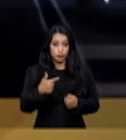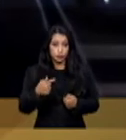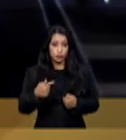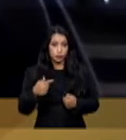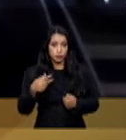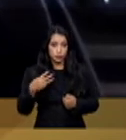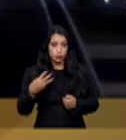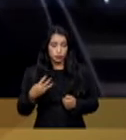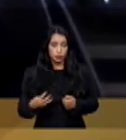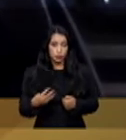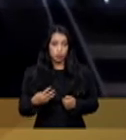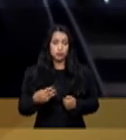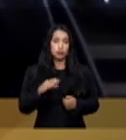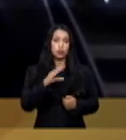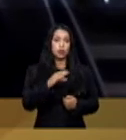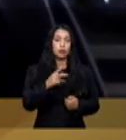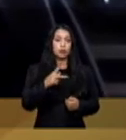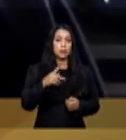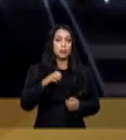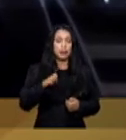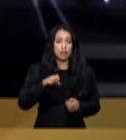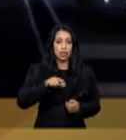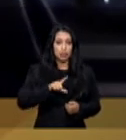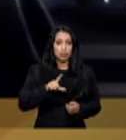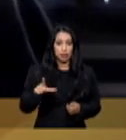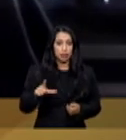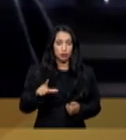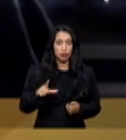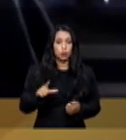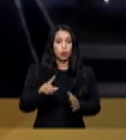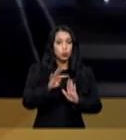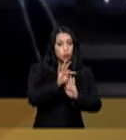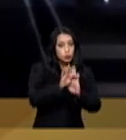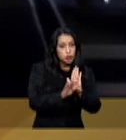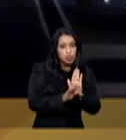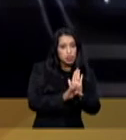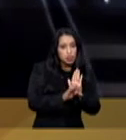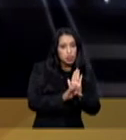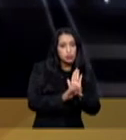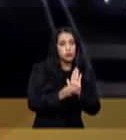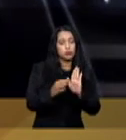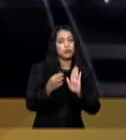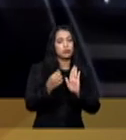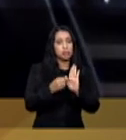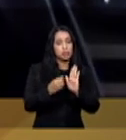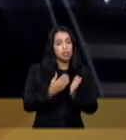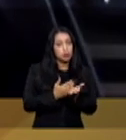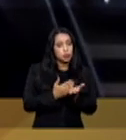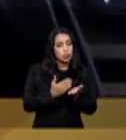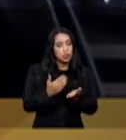273 do Código Penal, na versão original, ou seja, o que seria repristinado,